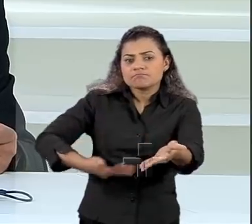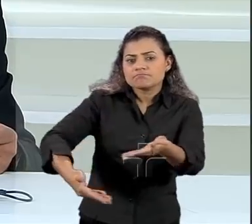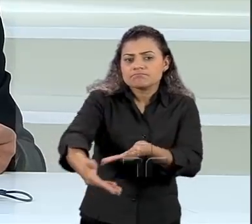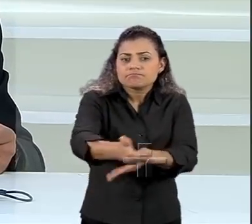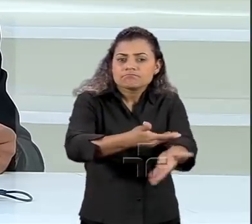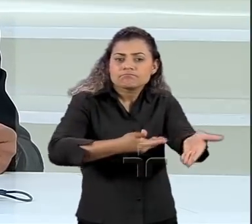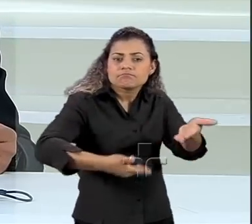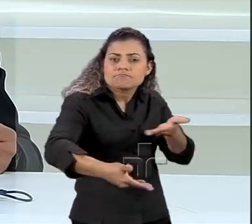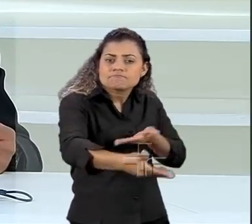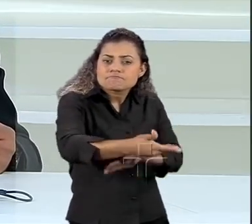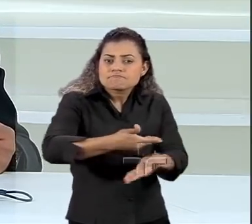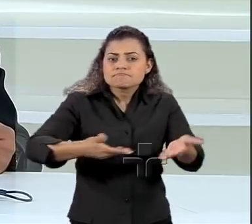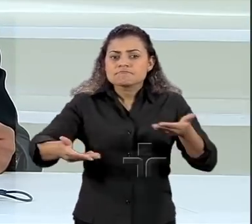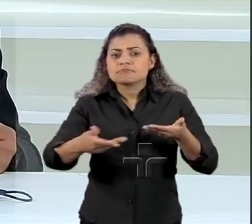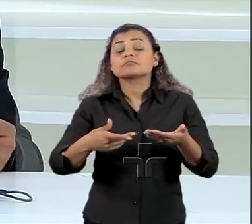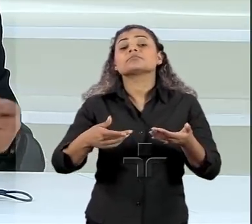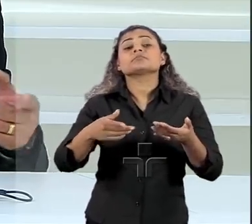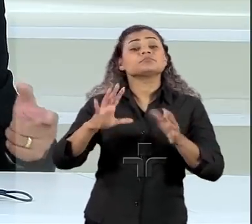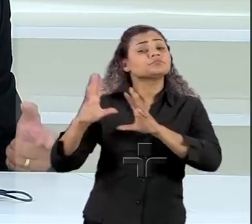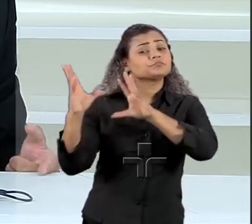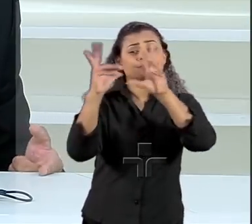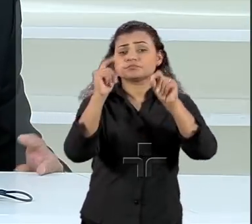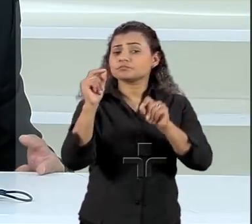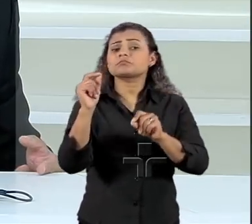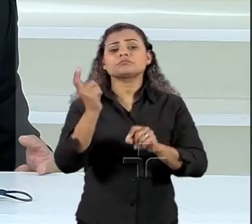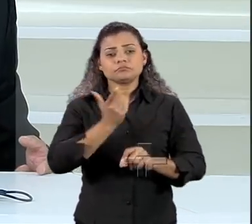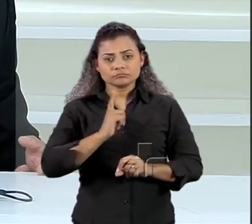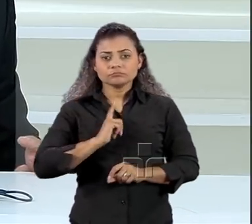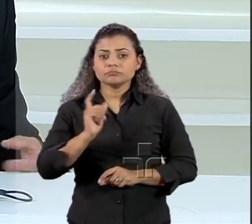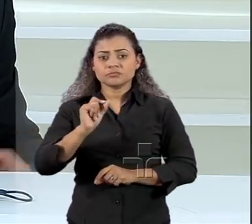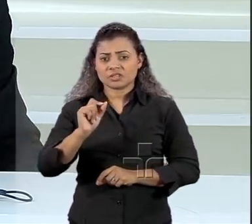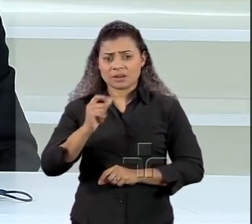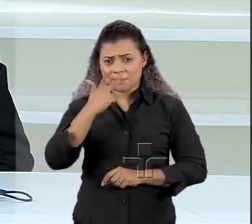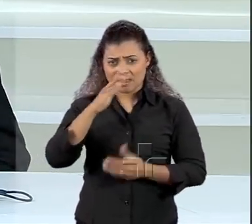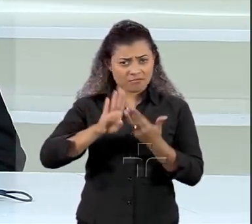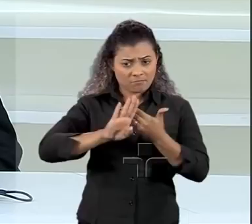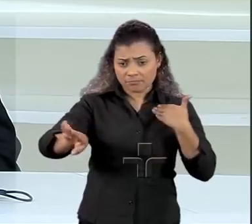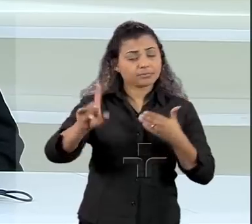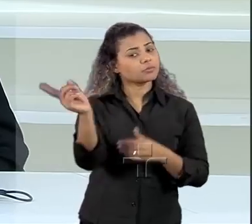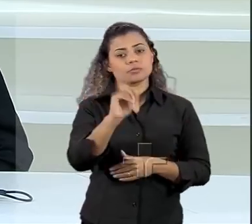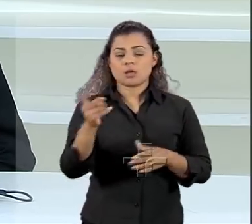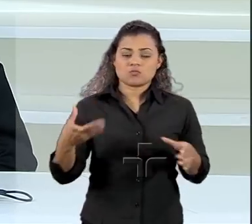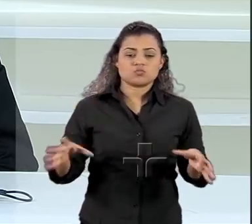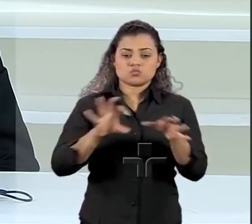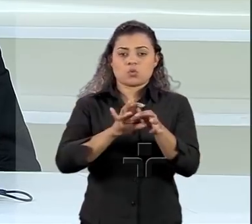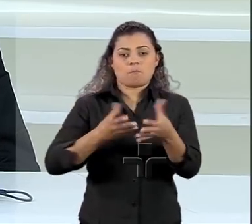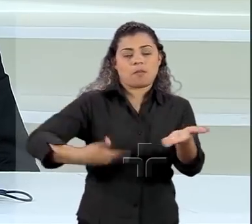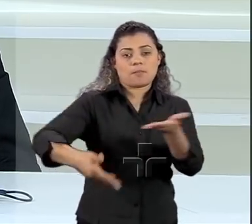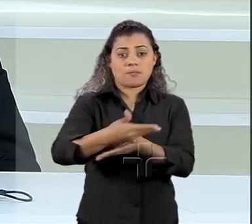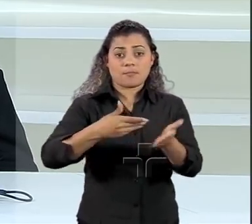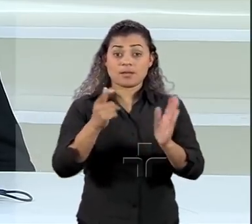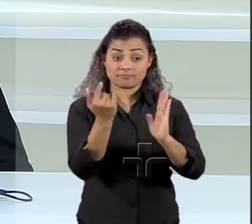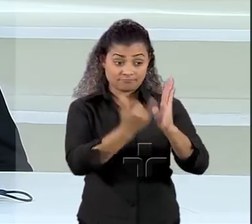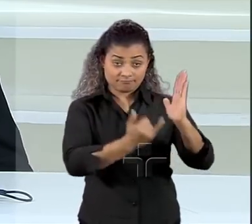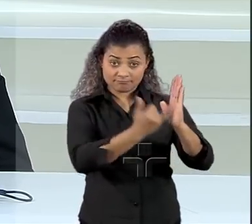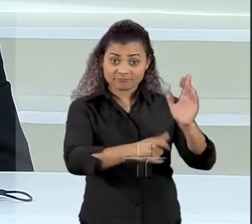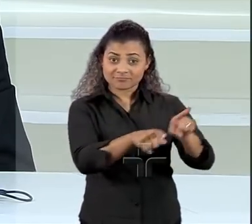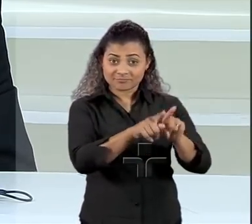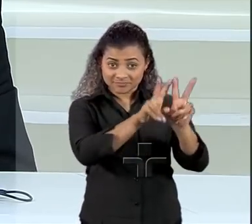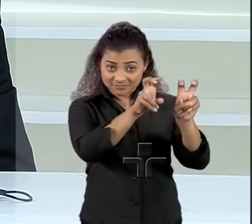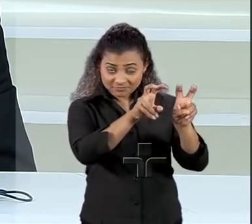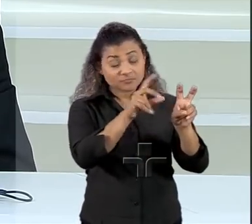articulação social desse processo todo não ficará desvinculado. E do ponto de vista do ajuste fiscal, o que nós